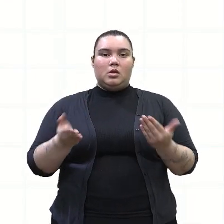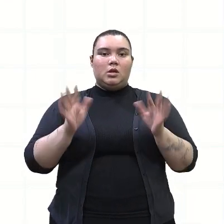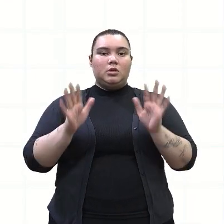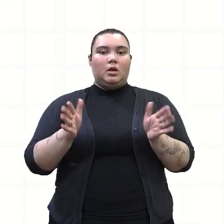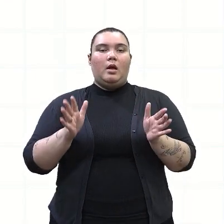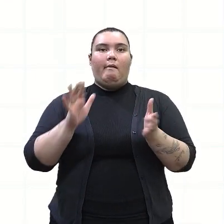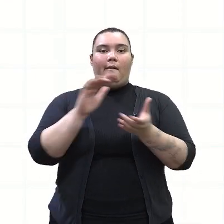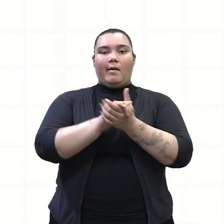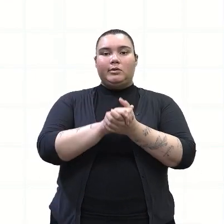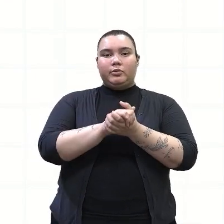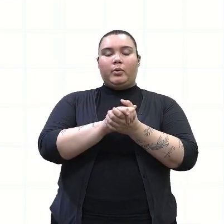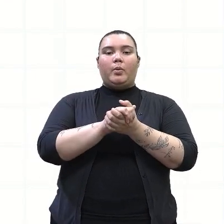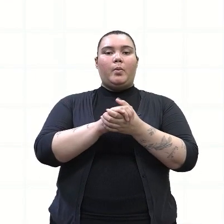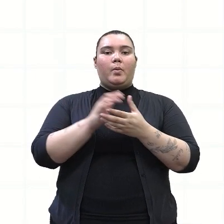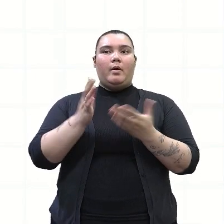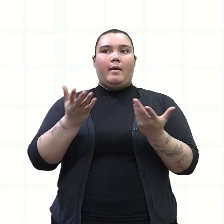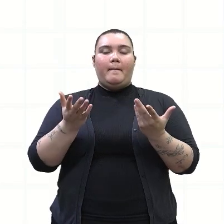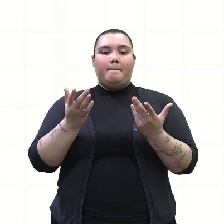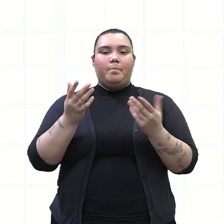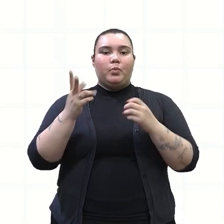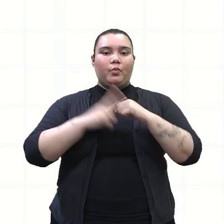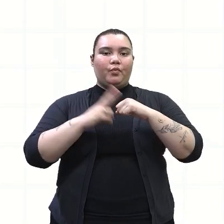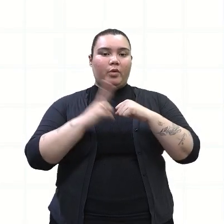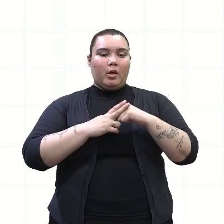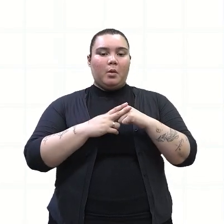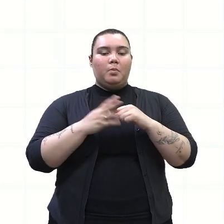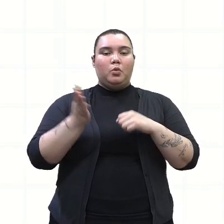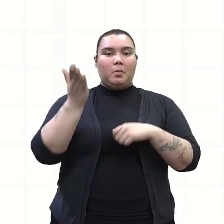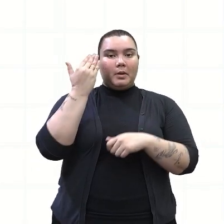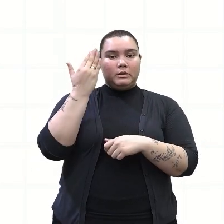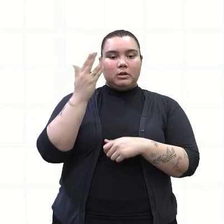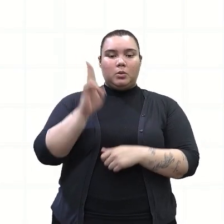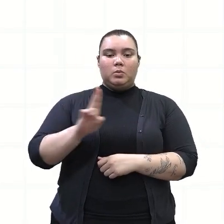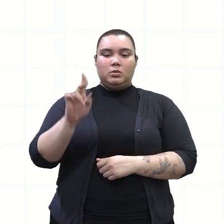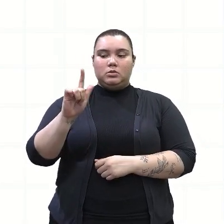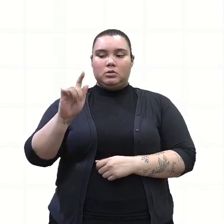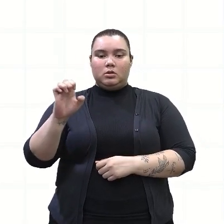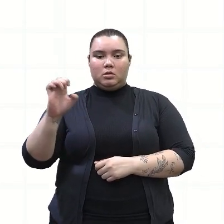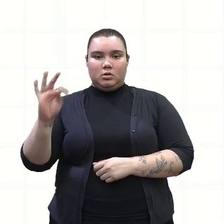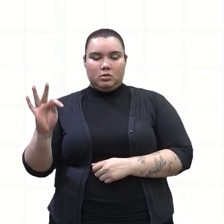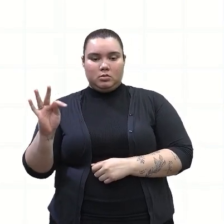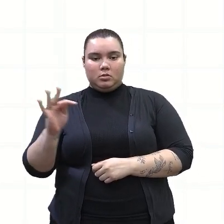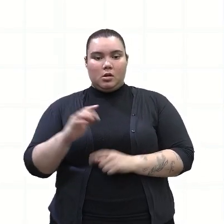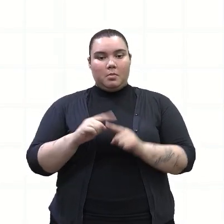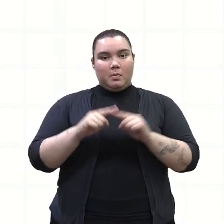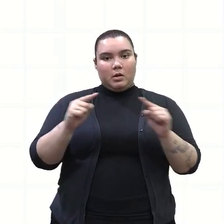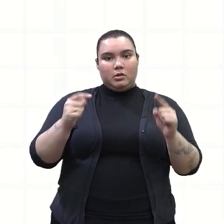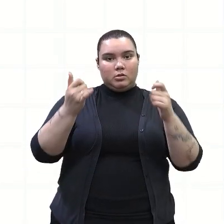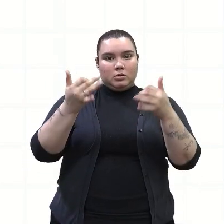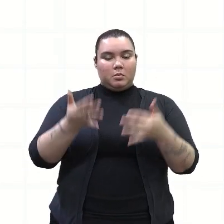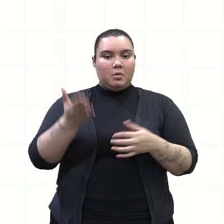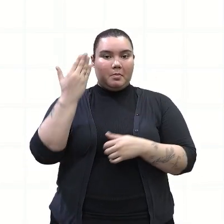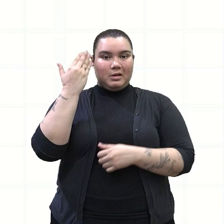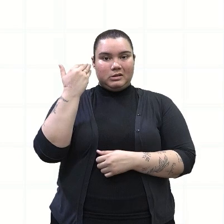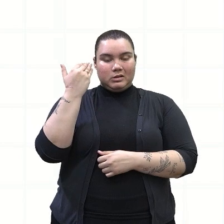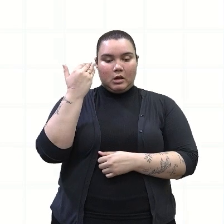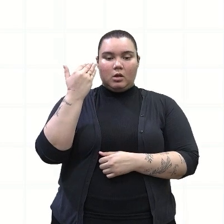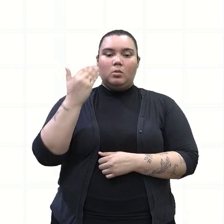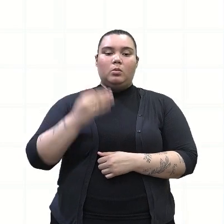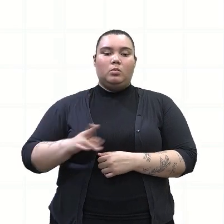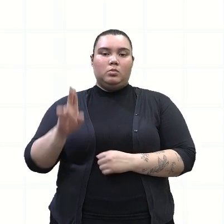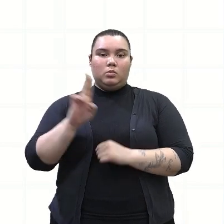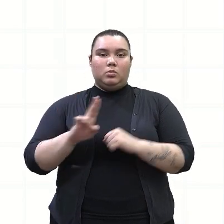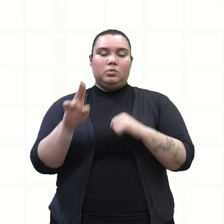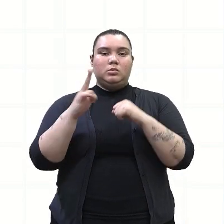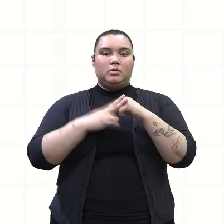Se casou, se casaram, a gente utiliza esse verbo aqui, ó, get, tudo bem? Mas como estão falando do passado, o passado de